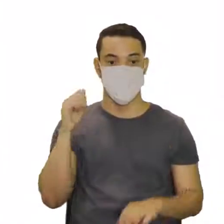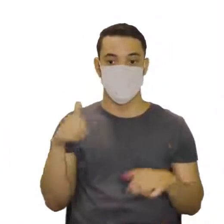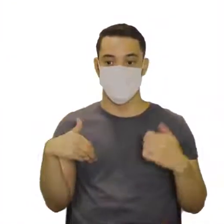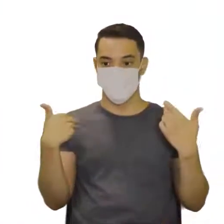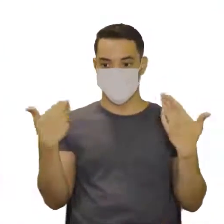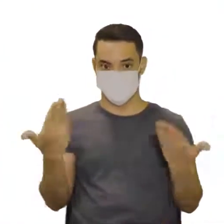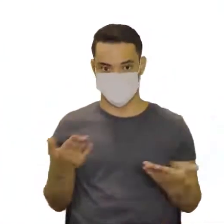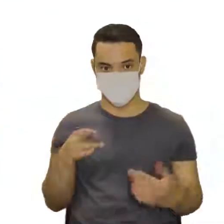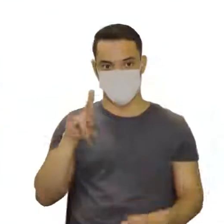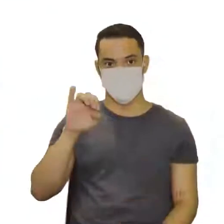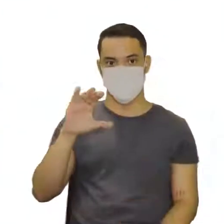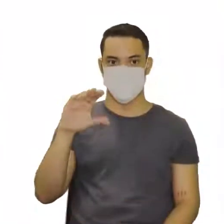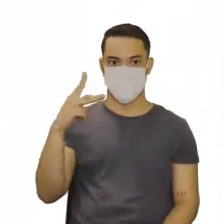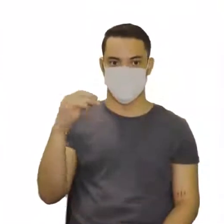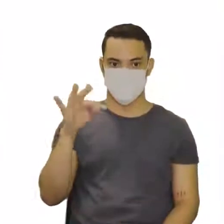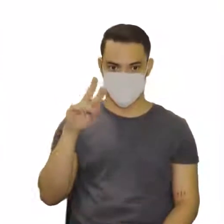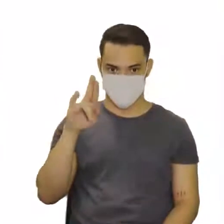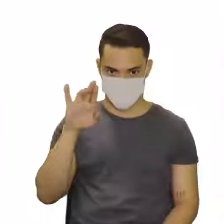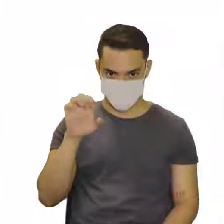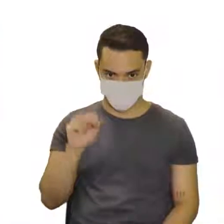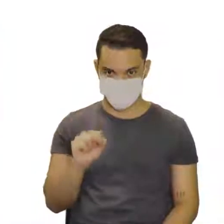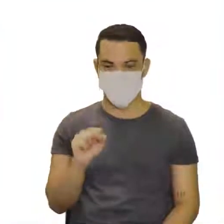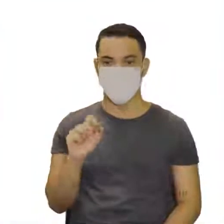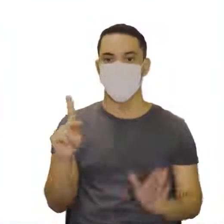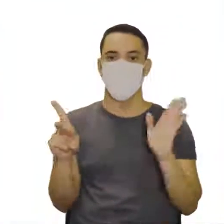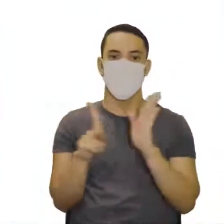os receptores elétricos são